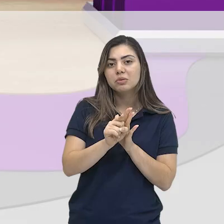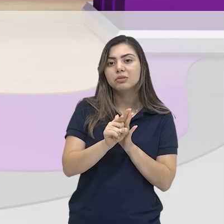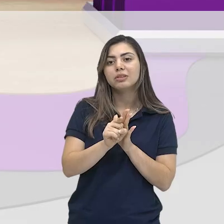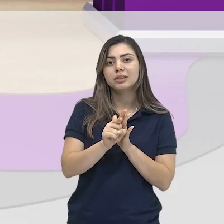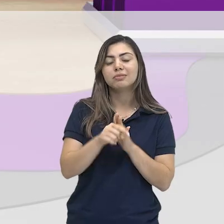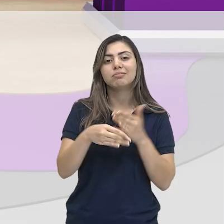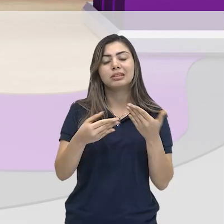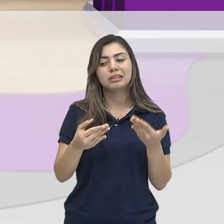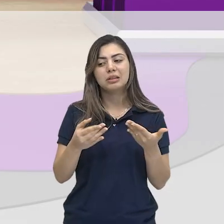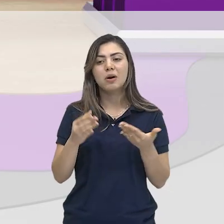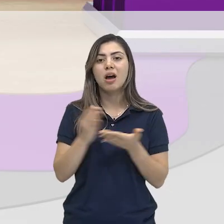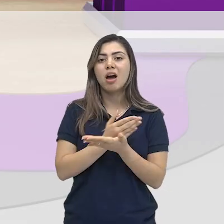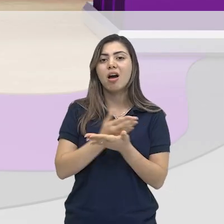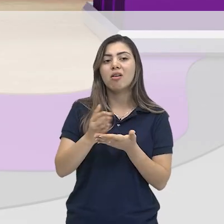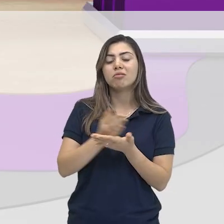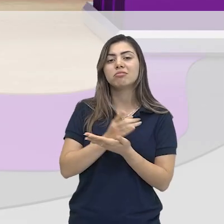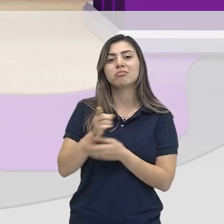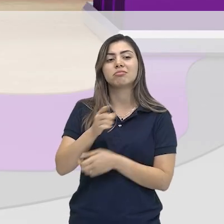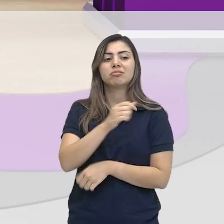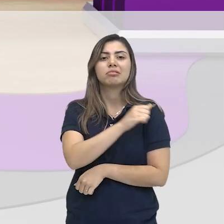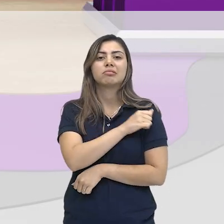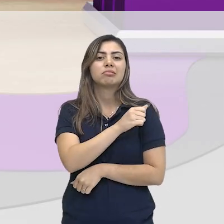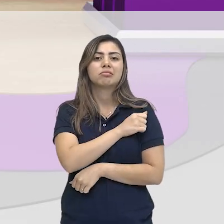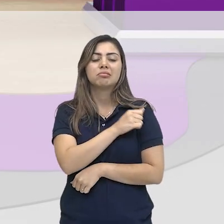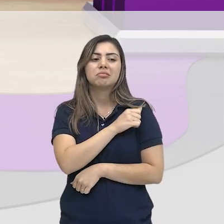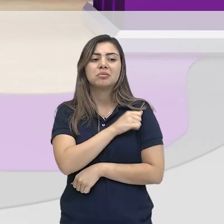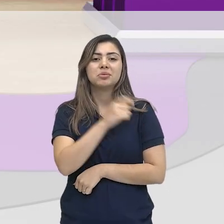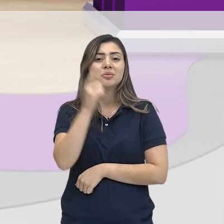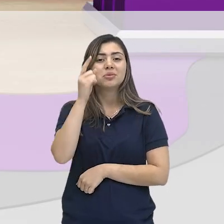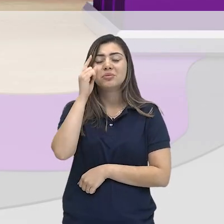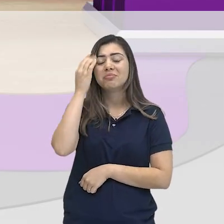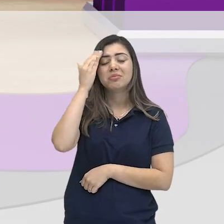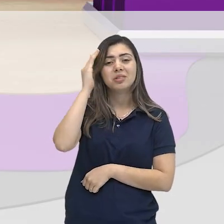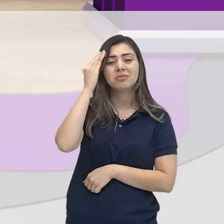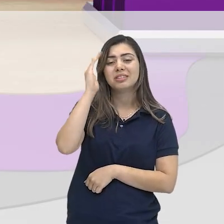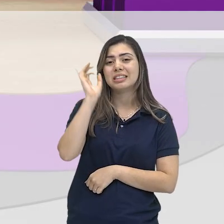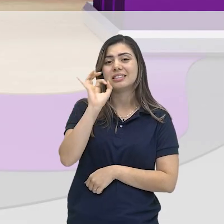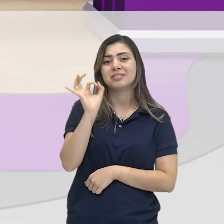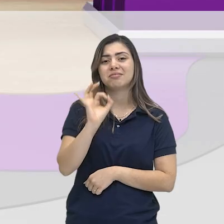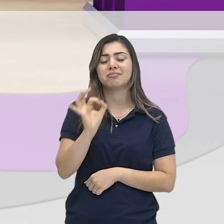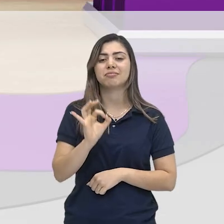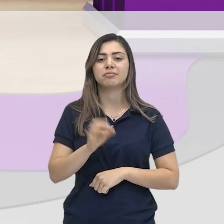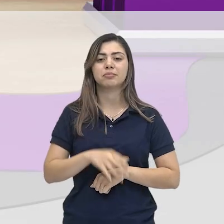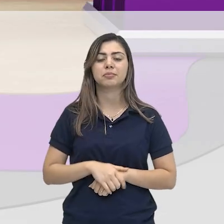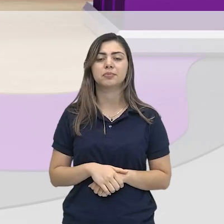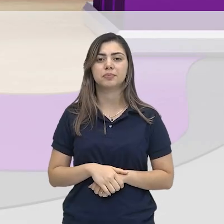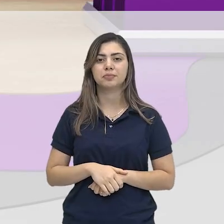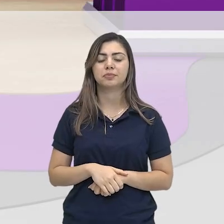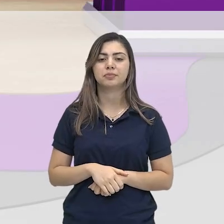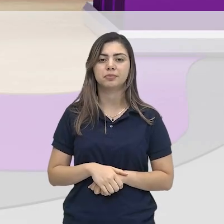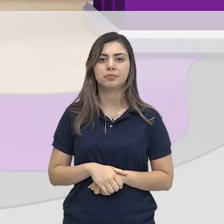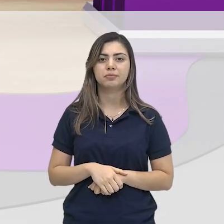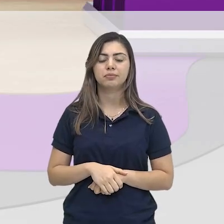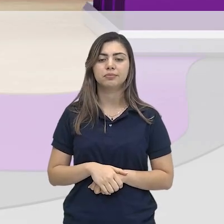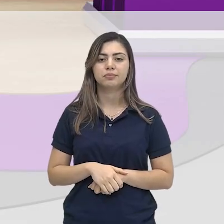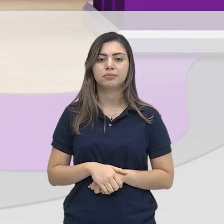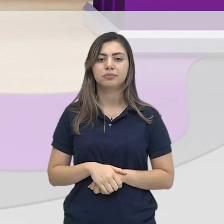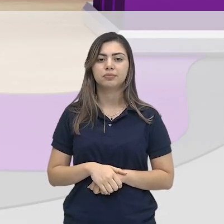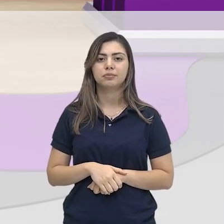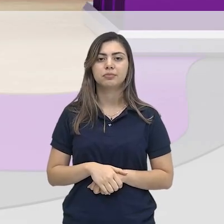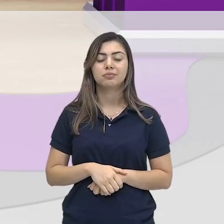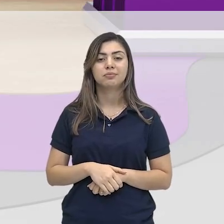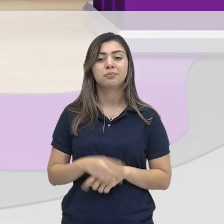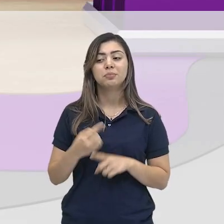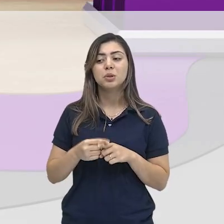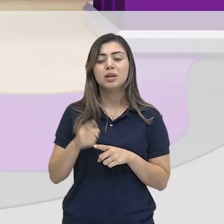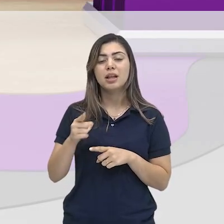dos descritores considerados críticos, porque ele não consegue fazer, né,